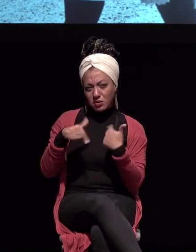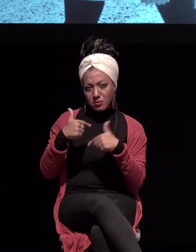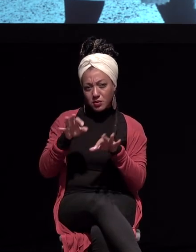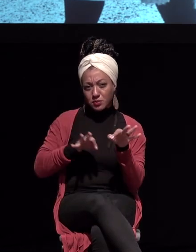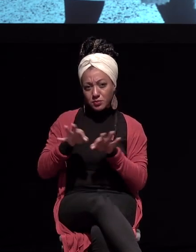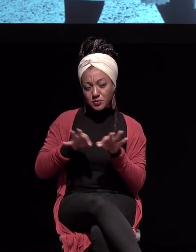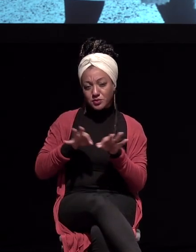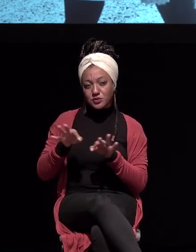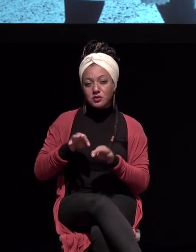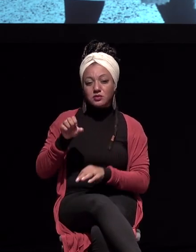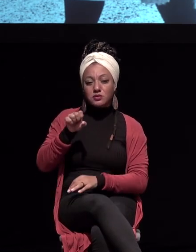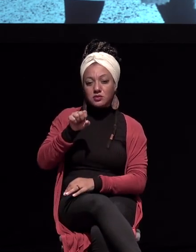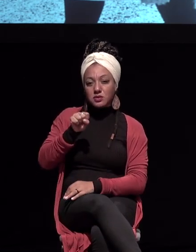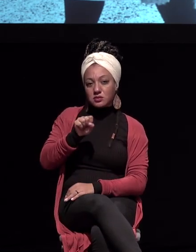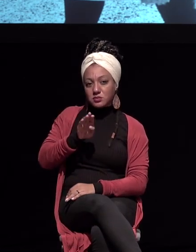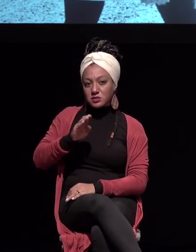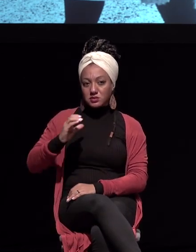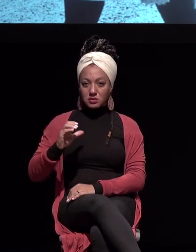Mais Educação.